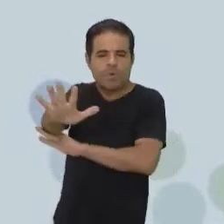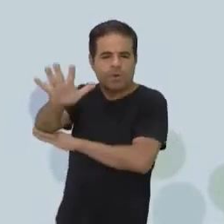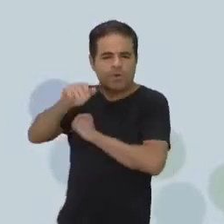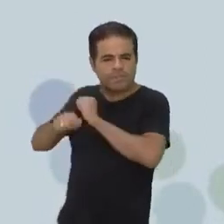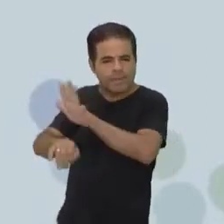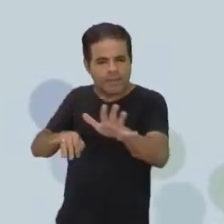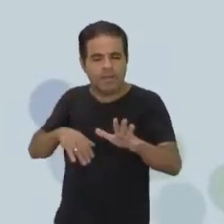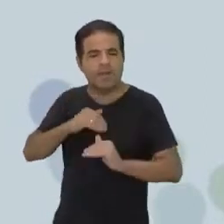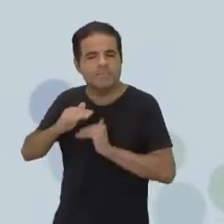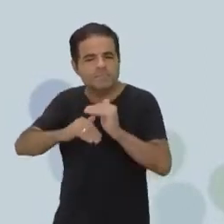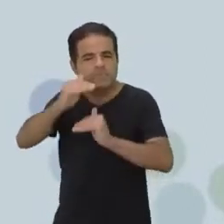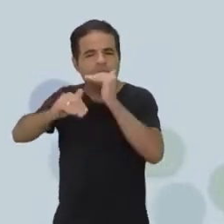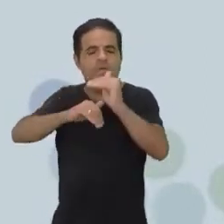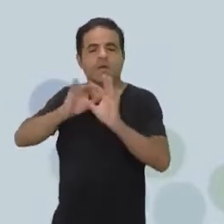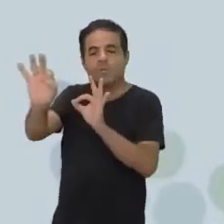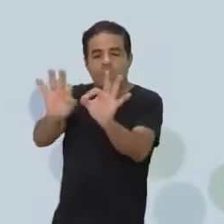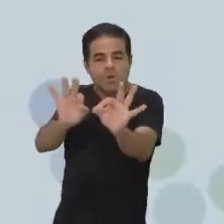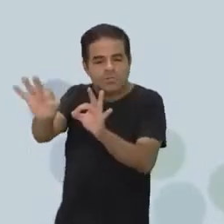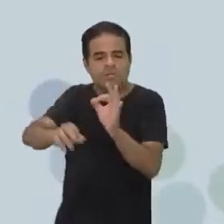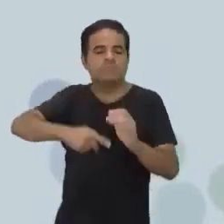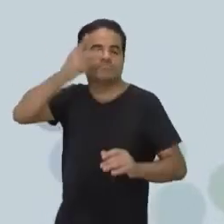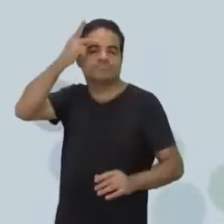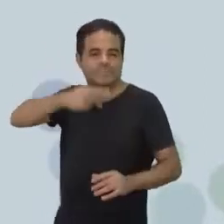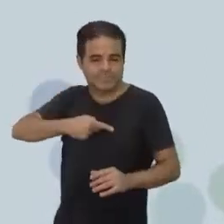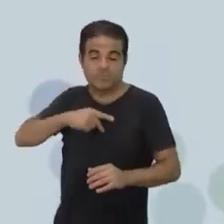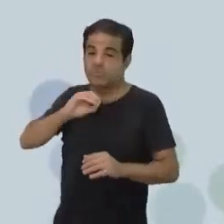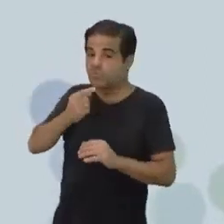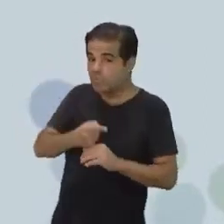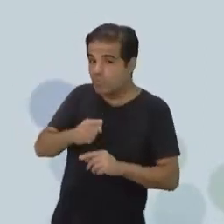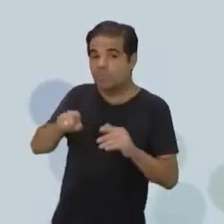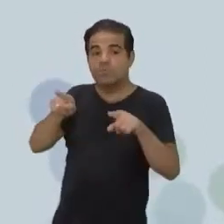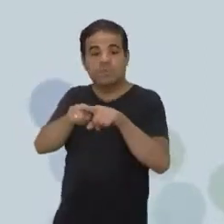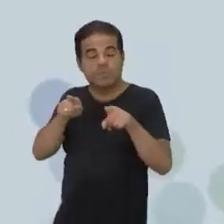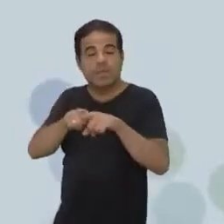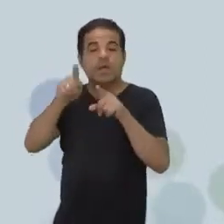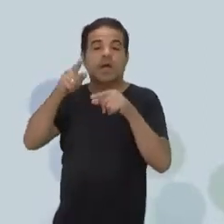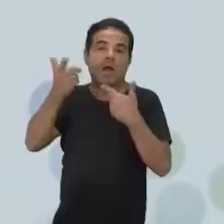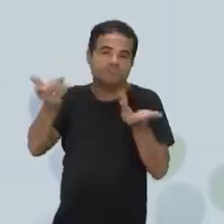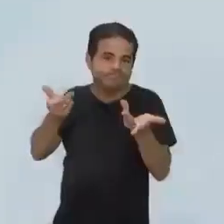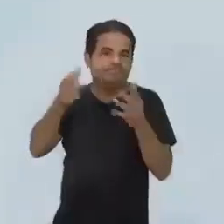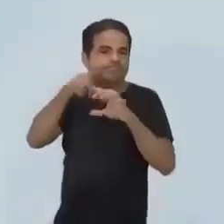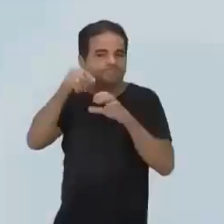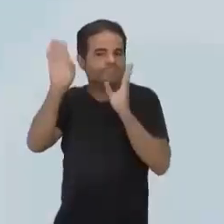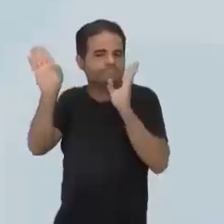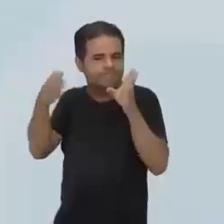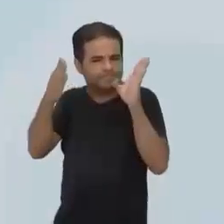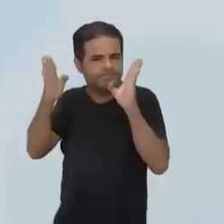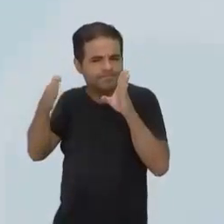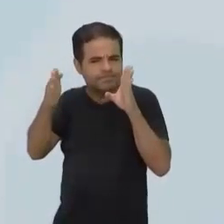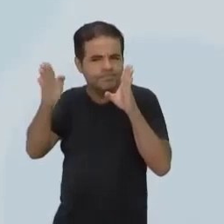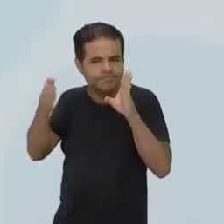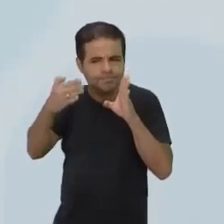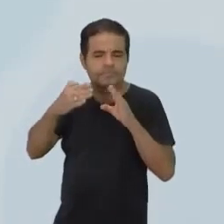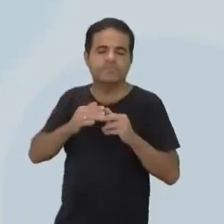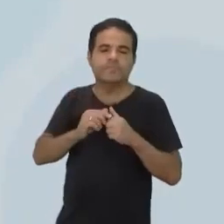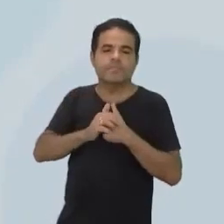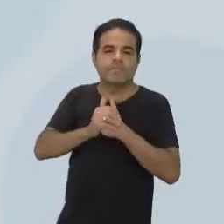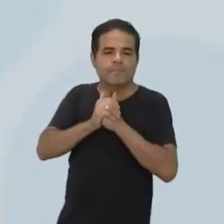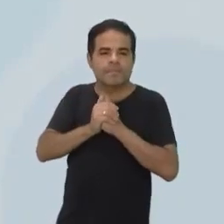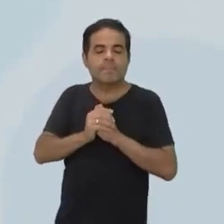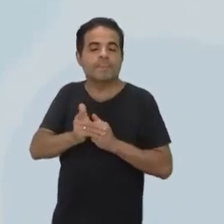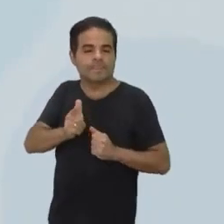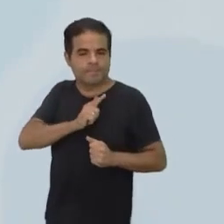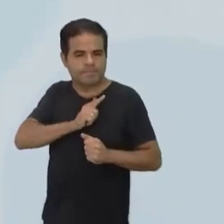natureza para desenvolver um projeto pessoal ou um empreendimento produtivo.